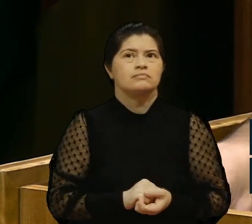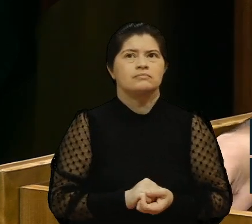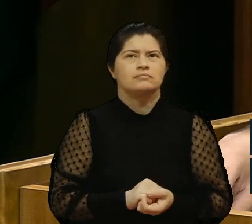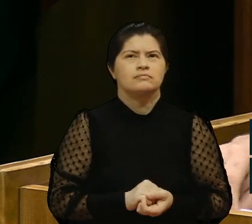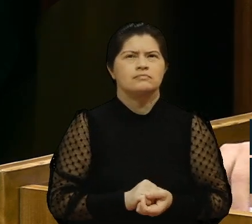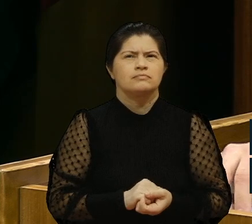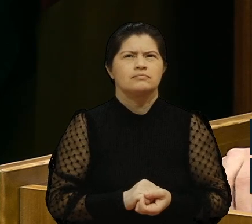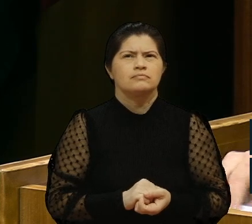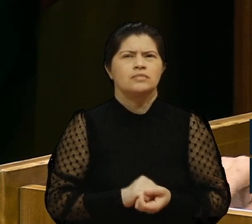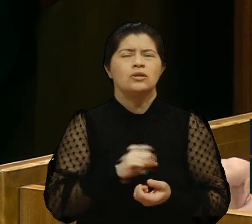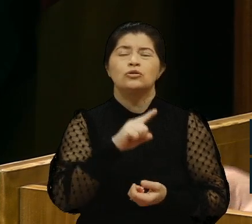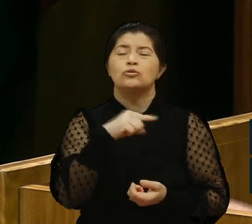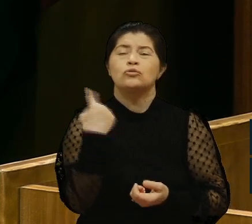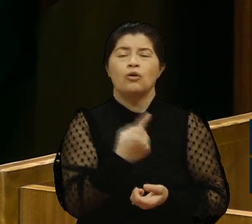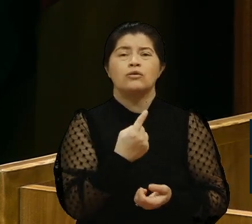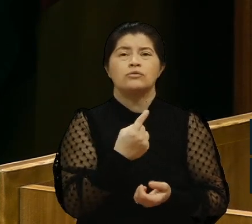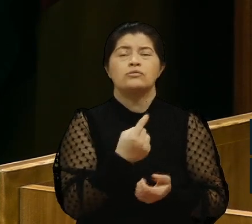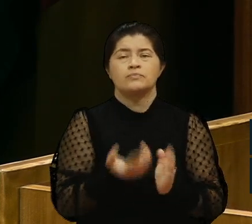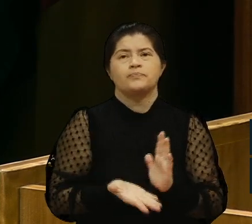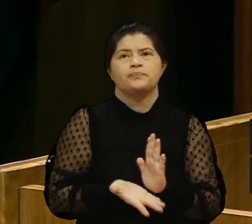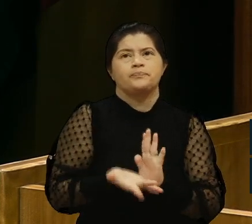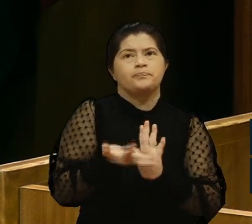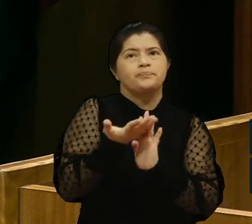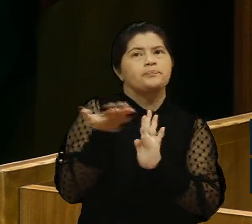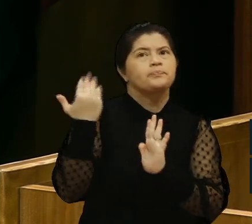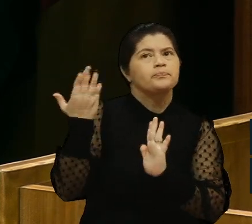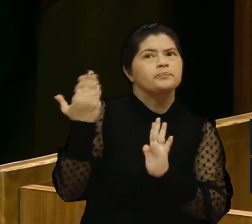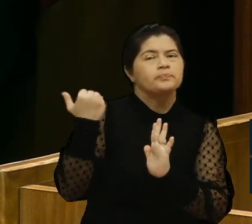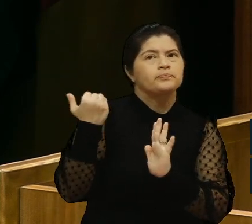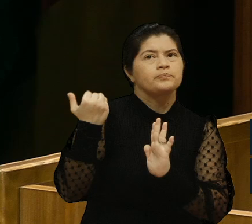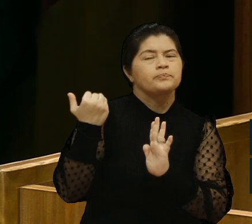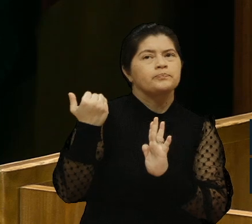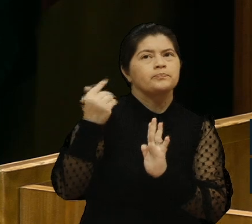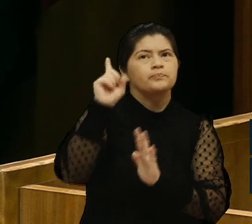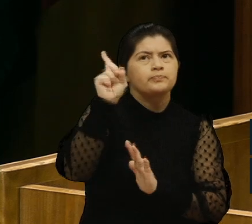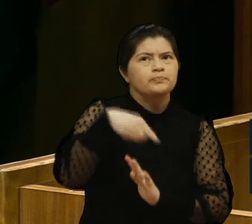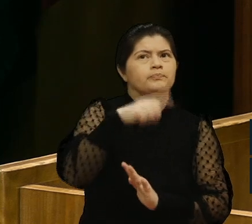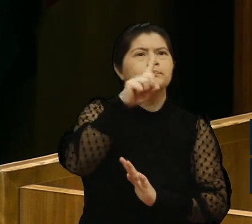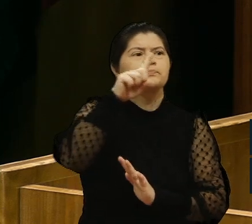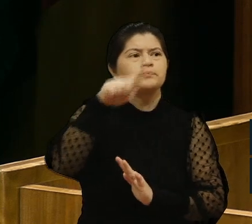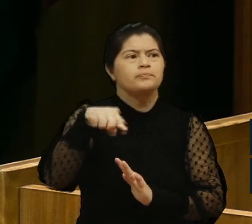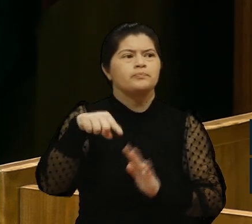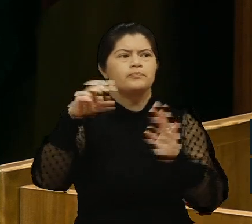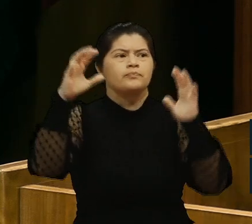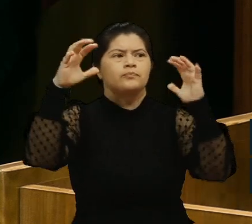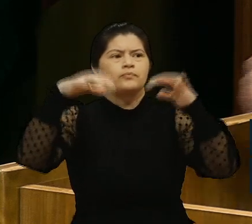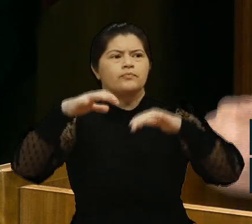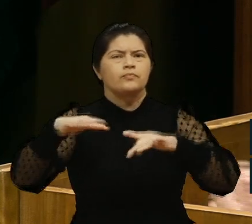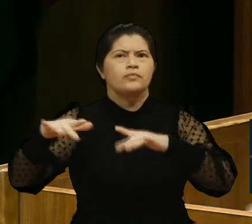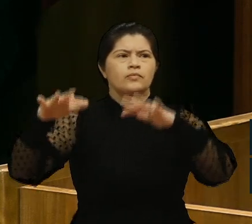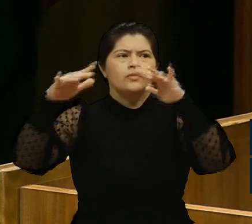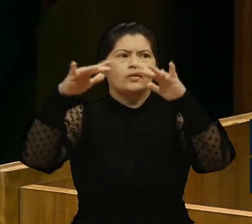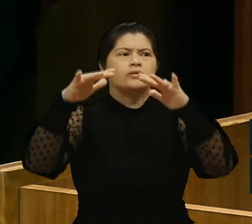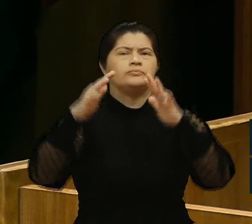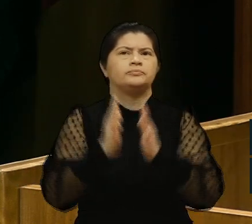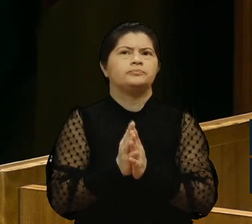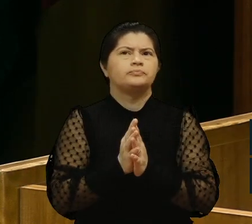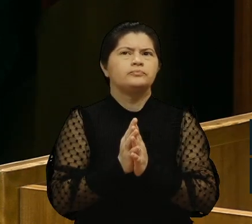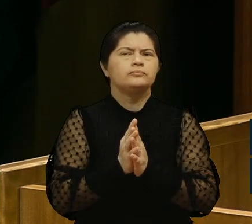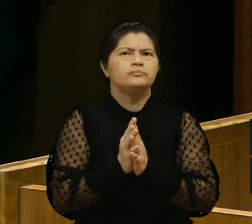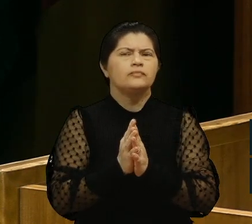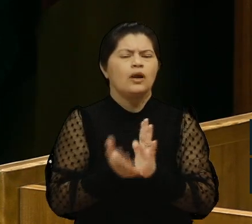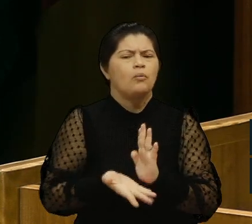Nós tivemos na enchente a proibição, por meio da justiça, das empresas aumentarem a conta de